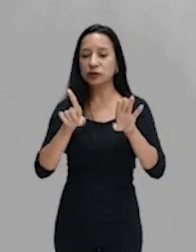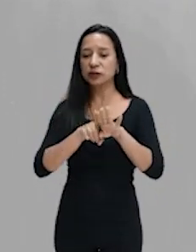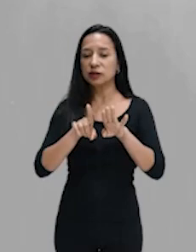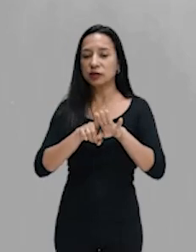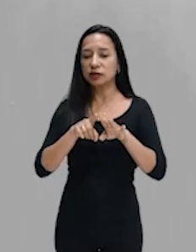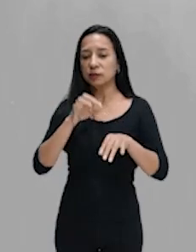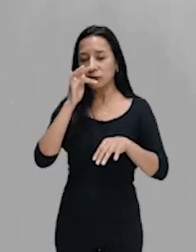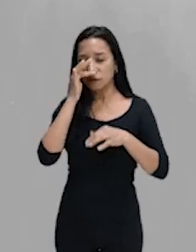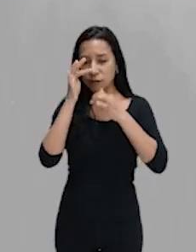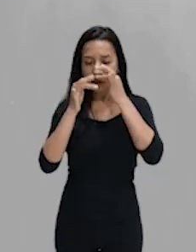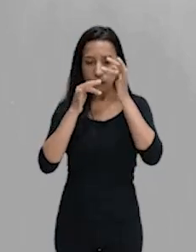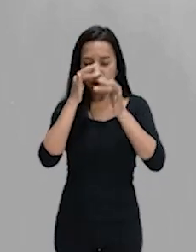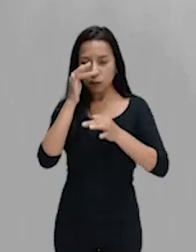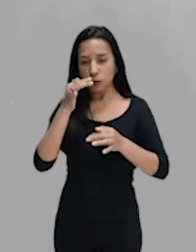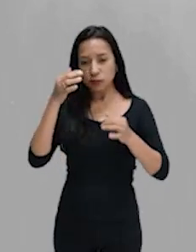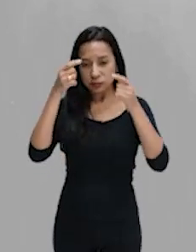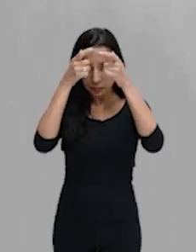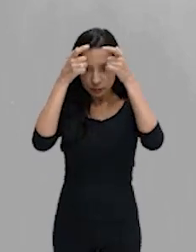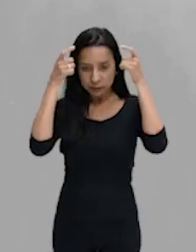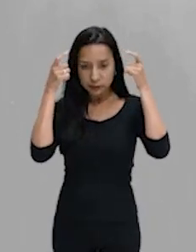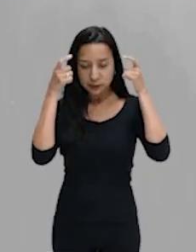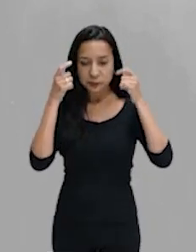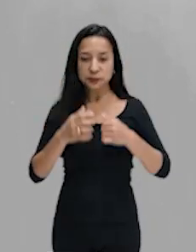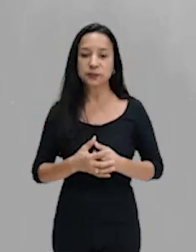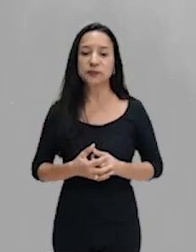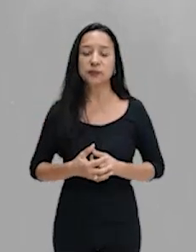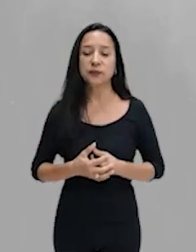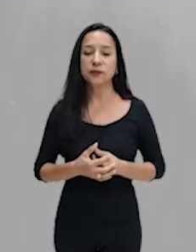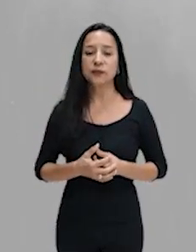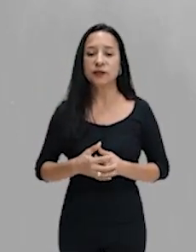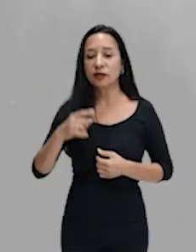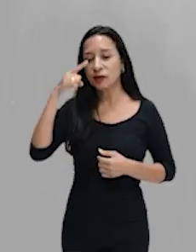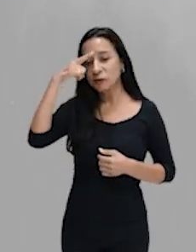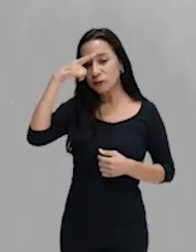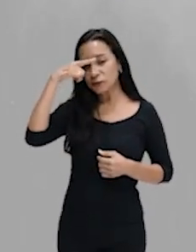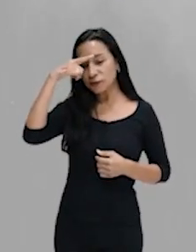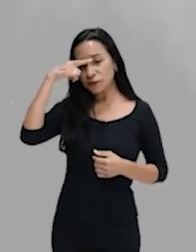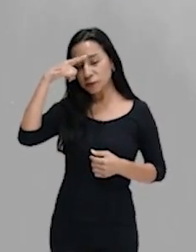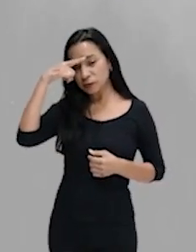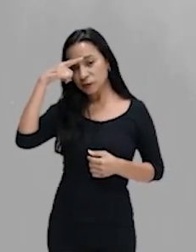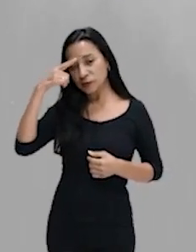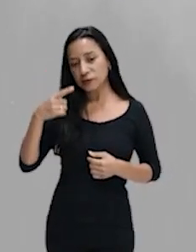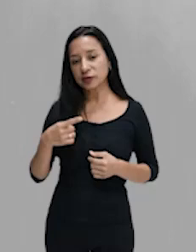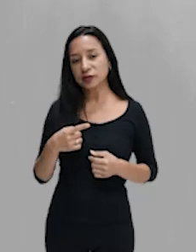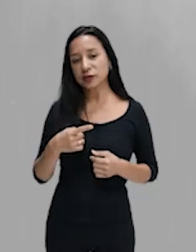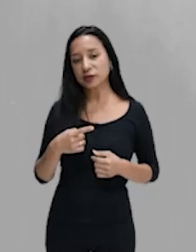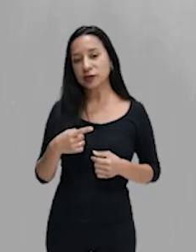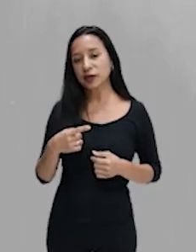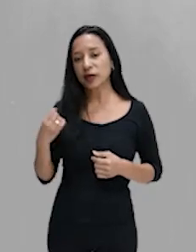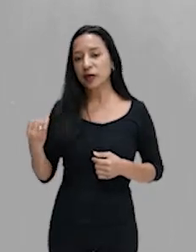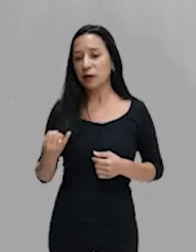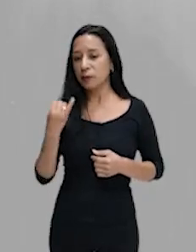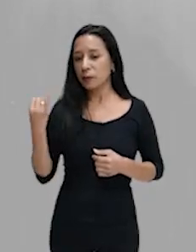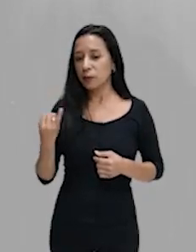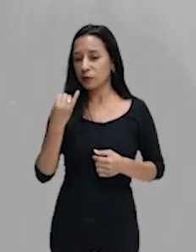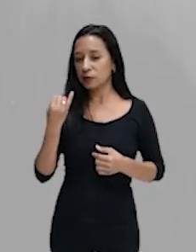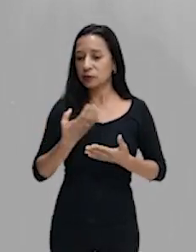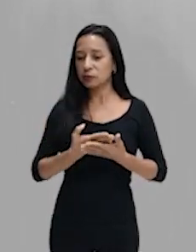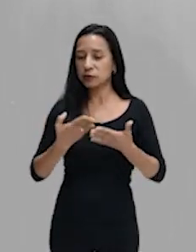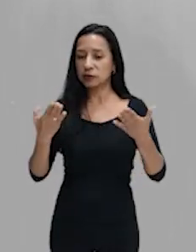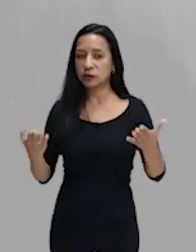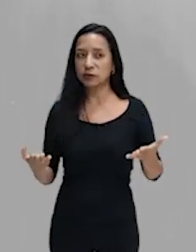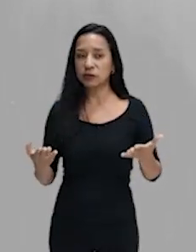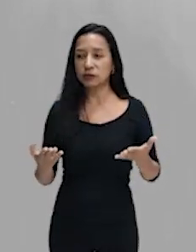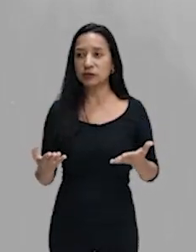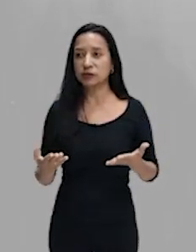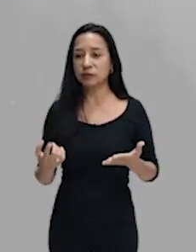vocês, adolescentes, certo? Estudem sobre essa mulher. Ela tem uma temática muito boa e muito importante